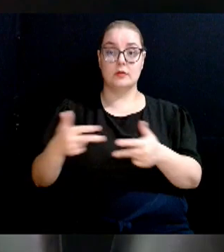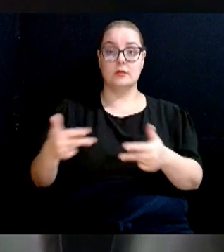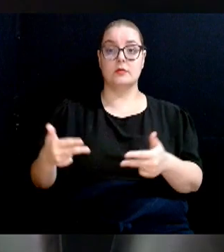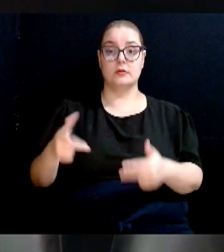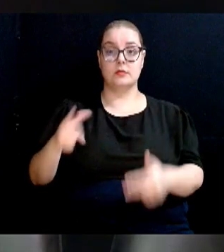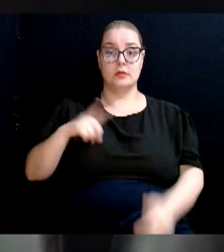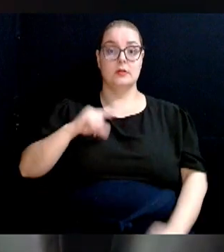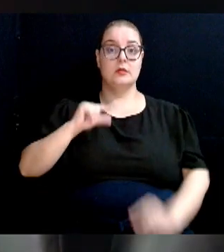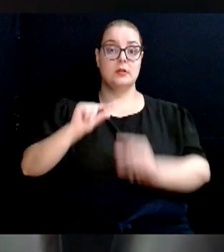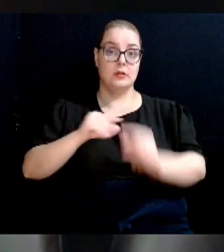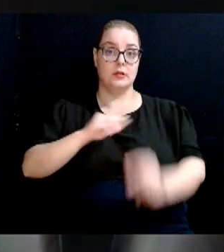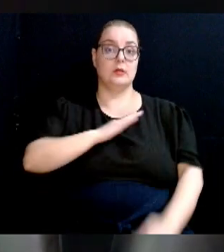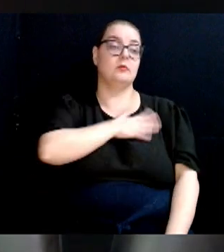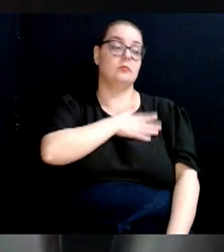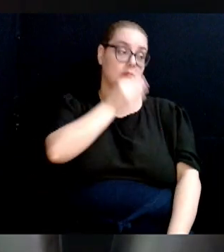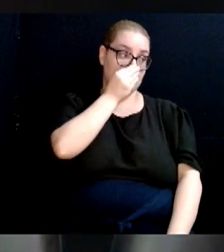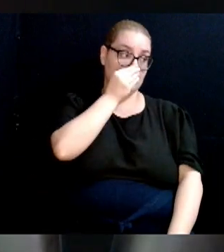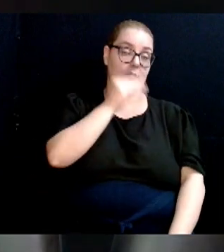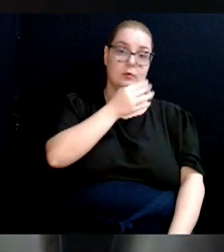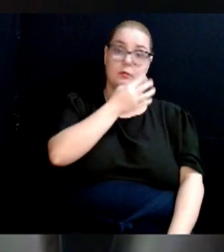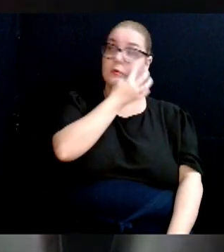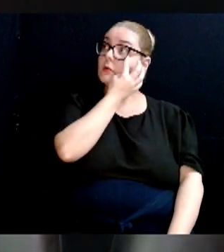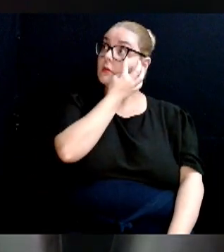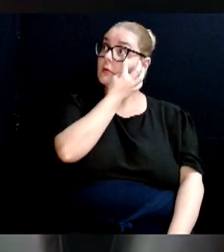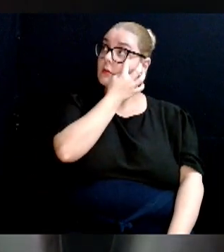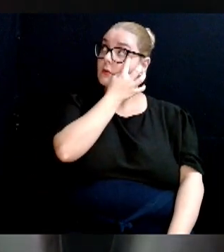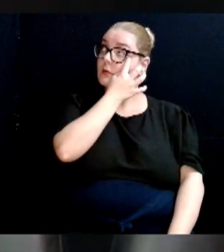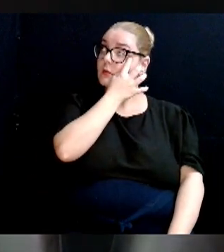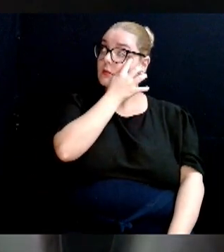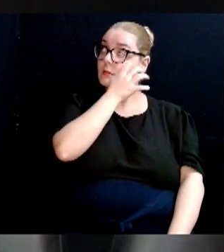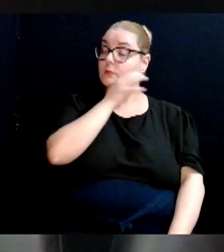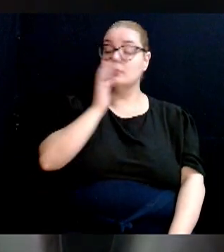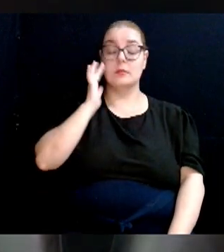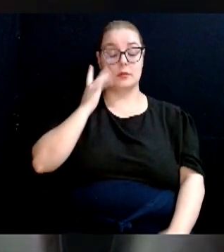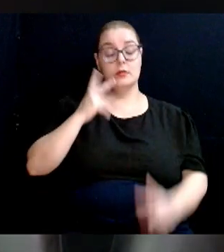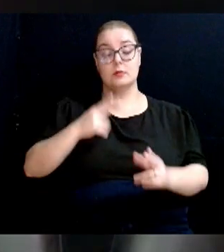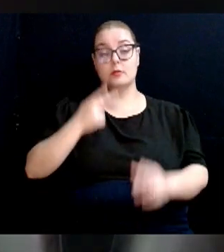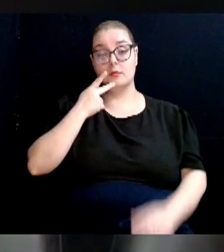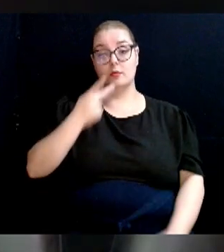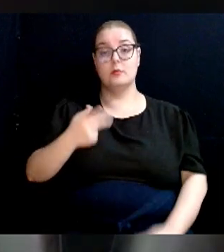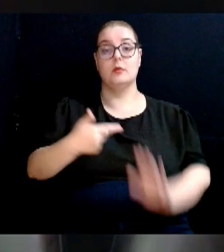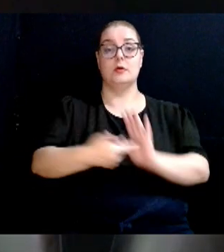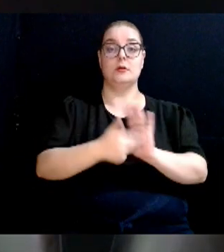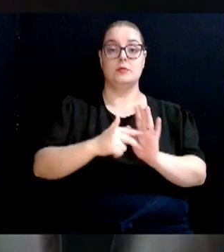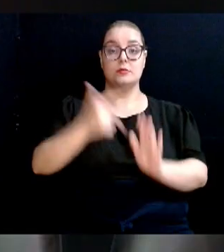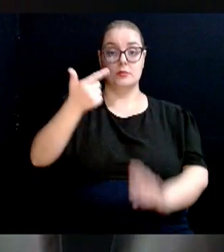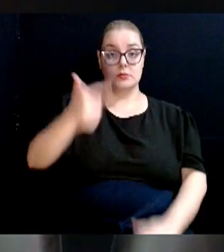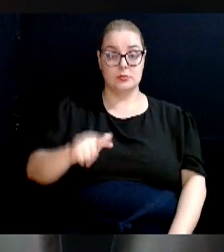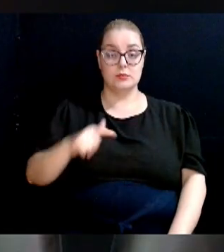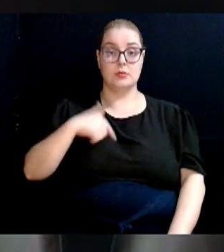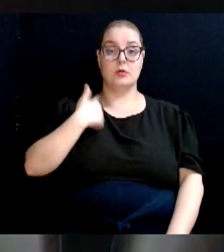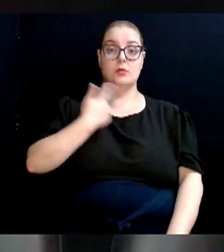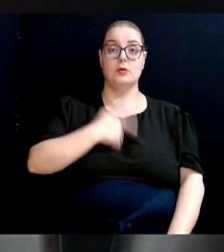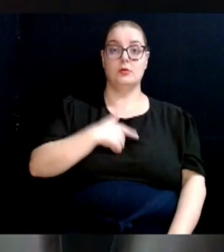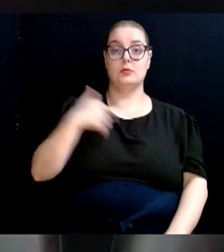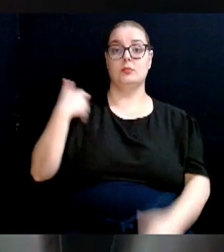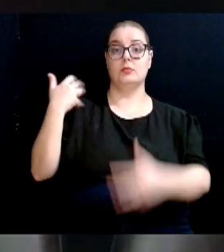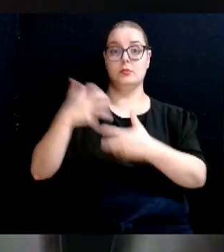preconceito ainda, mas eu acho que é aquilo que eu falei, é ressignificar o nosso envelhecimento,